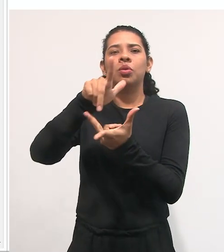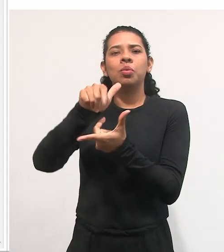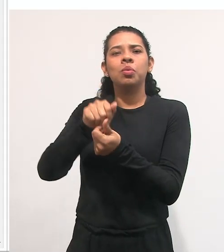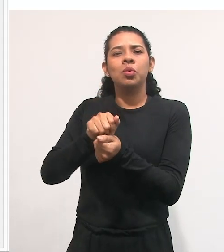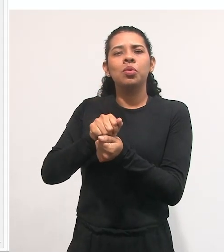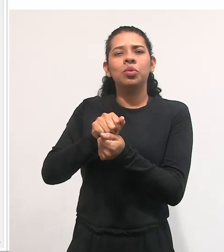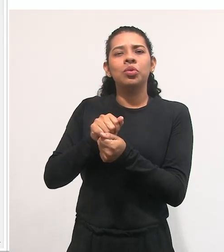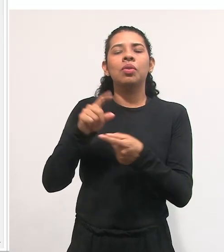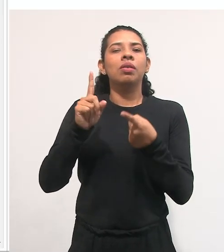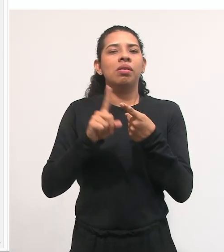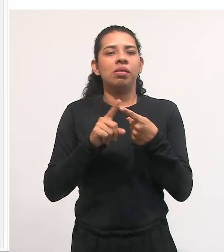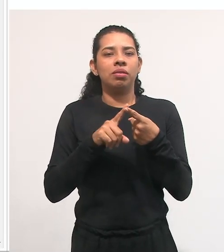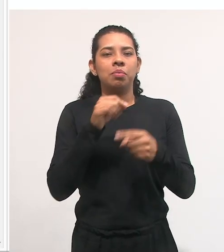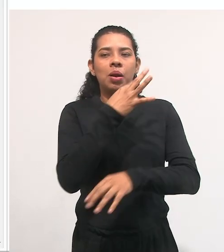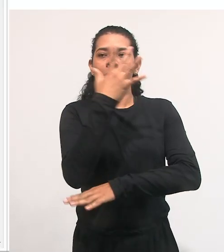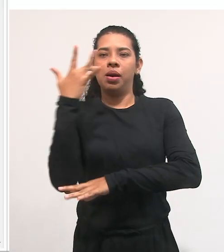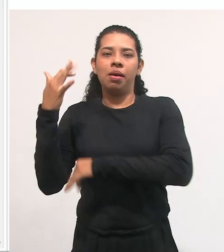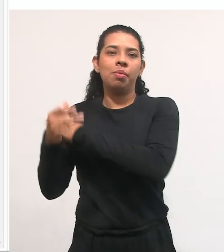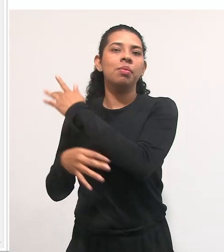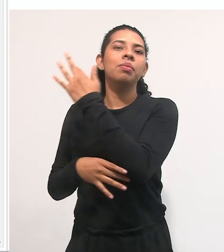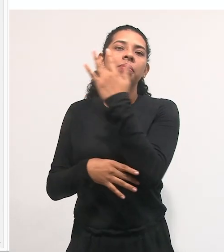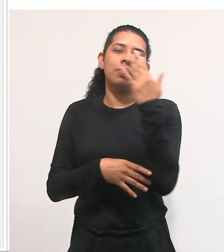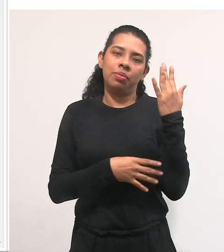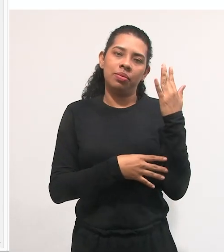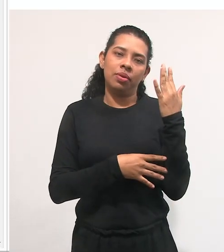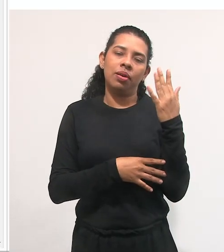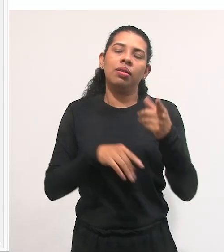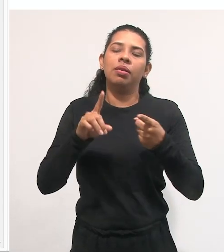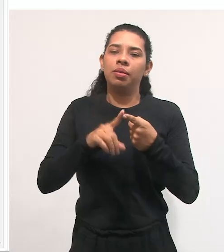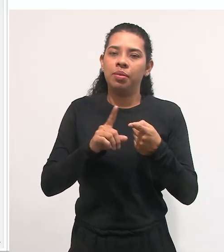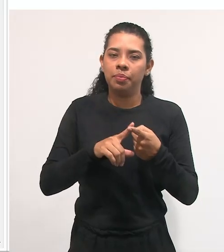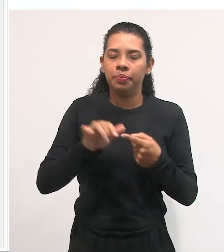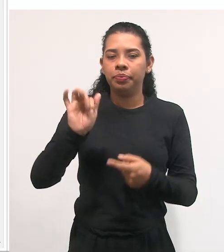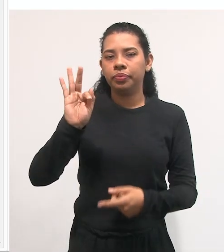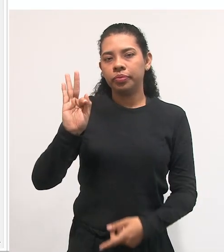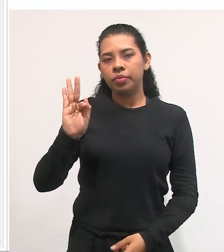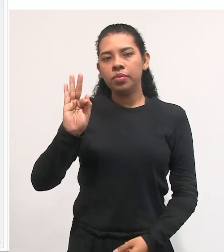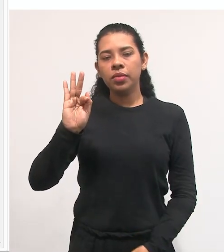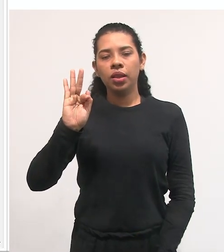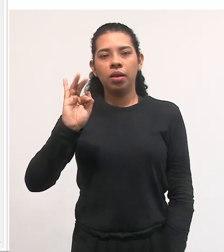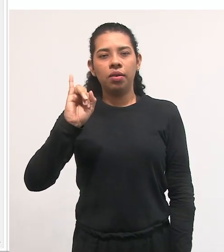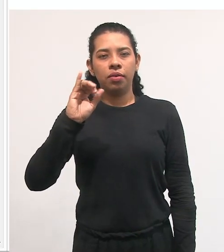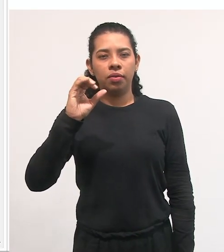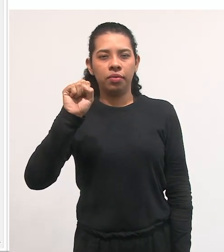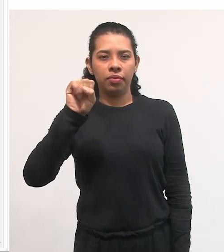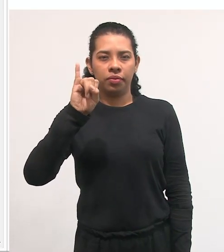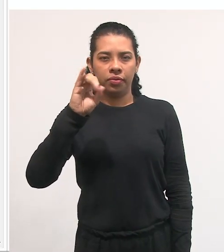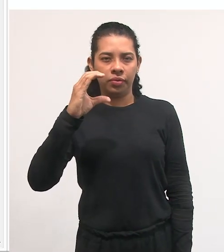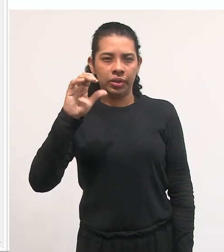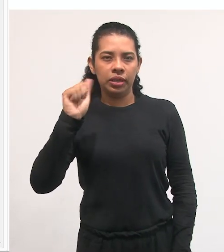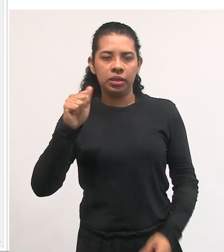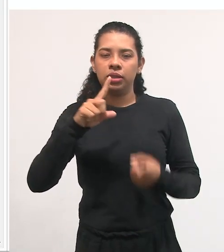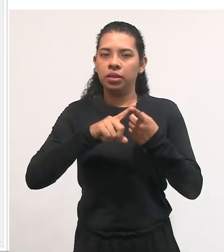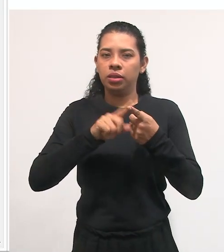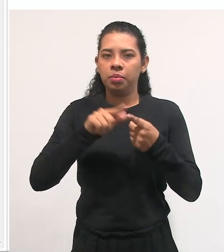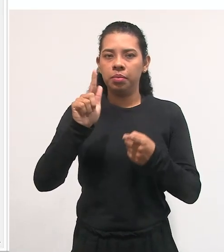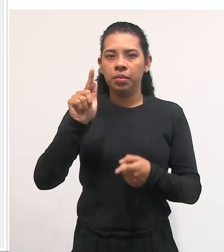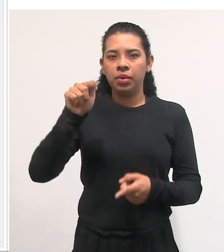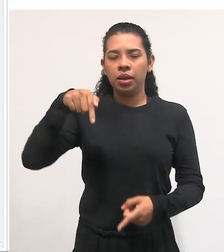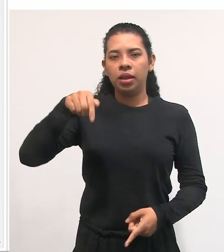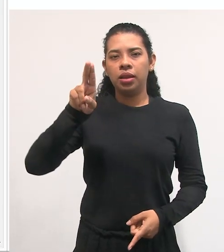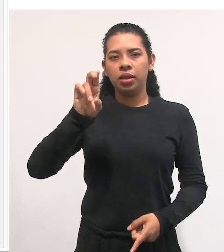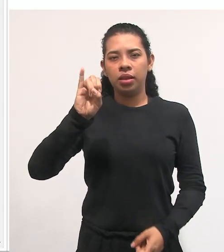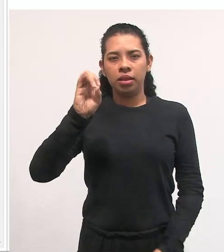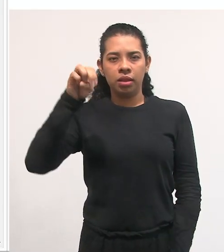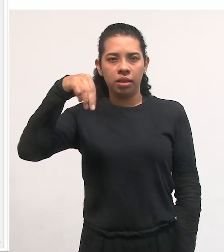estou falando das disciplinas, por exemplo, que é a física, a química, a ciência. E quando eu falo realidade social e